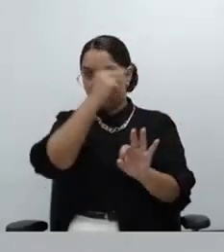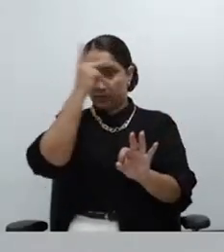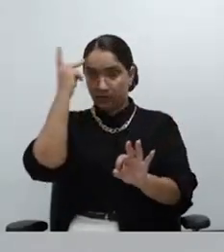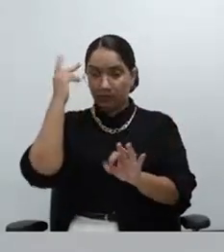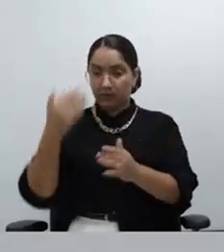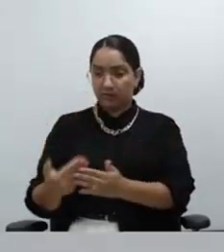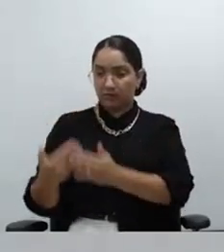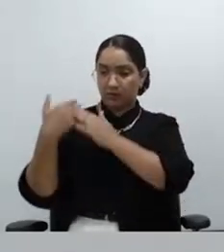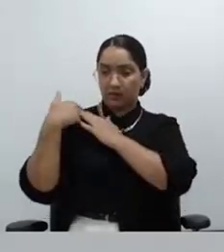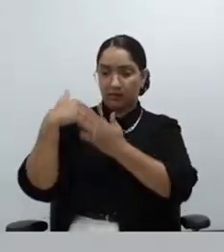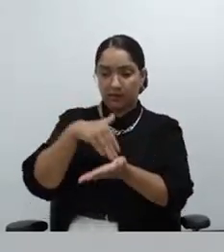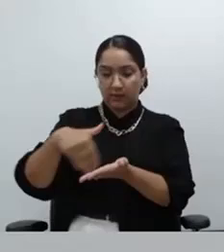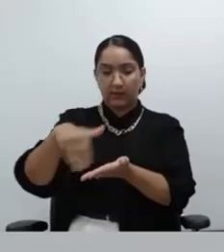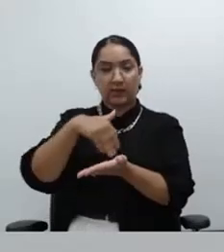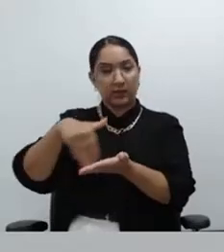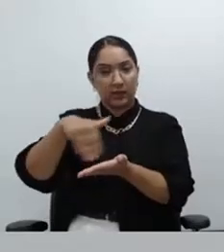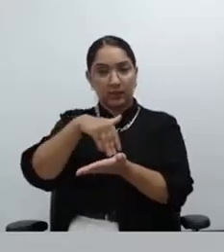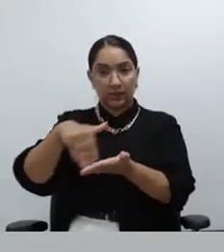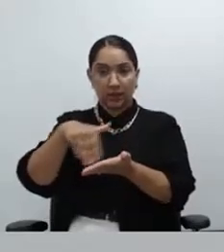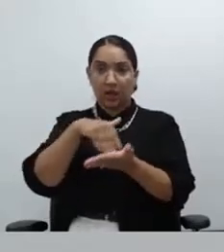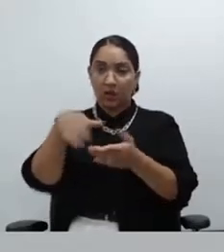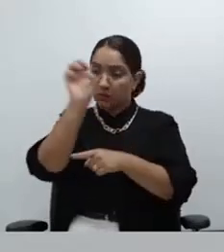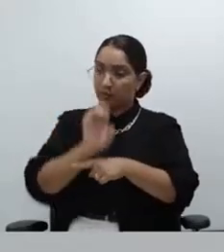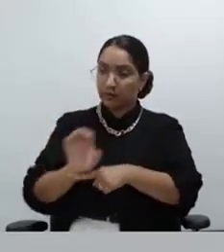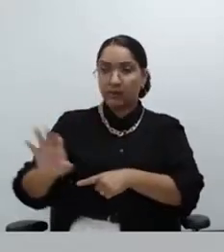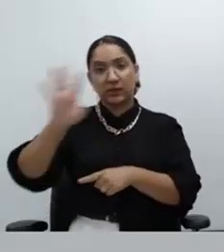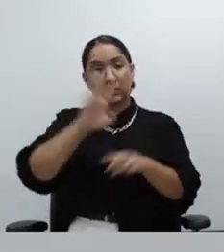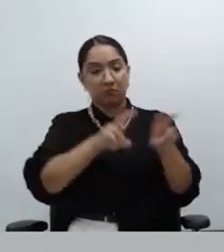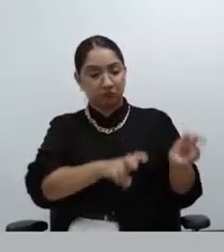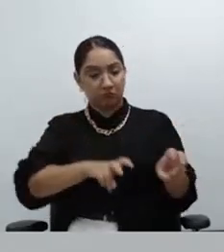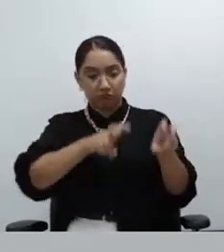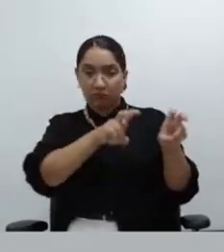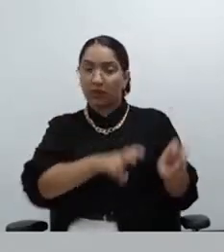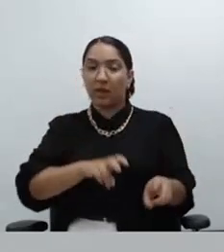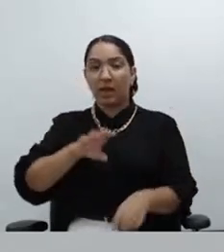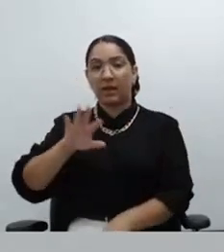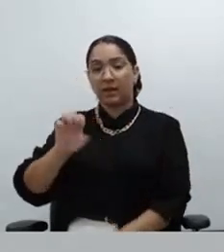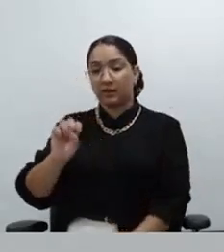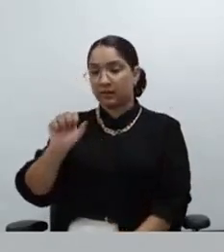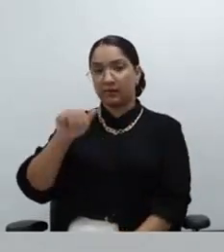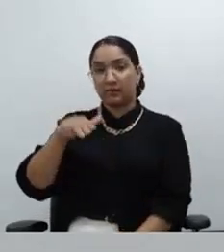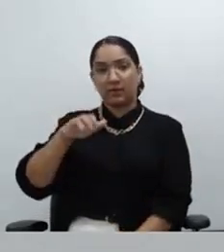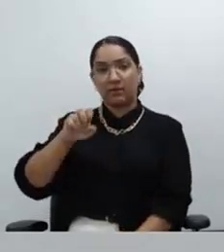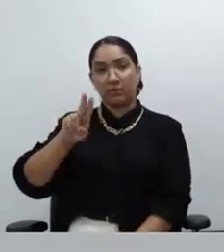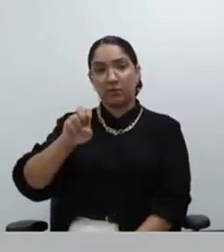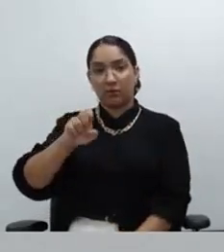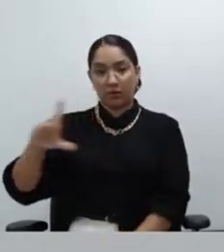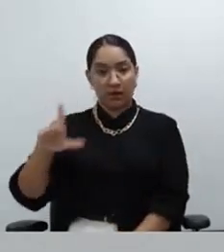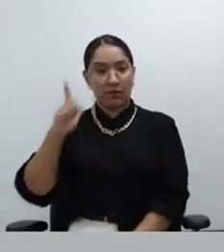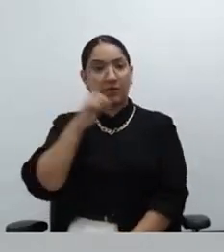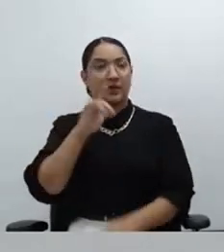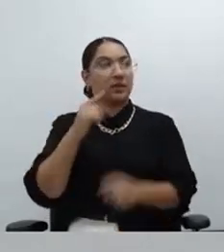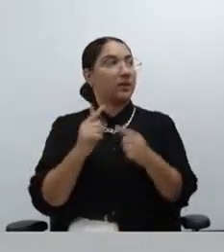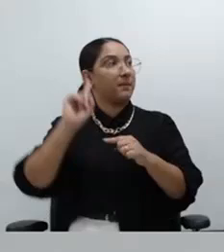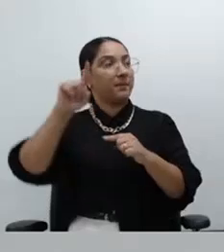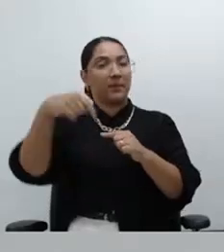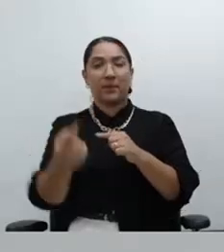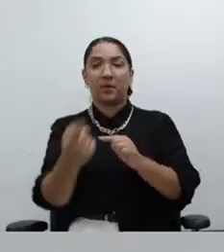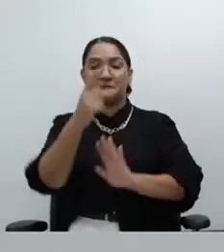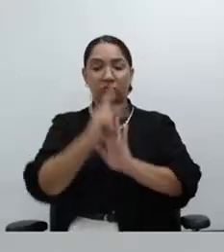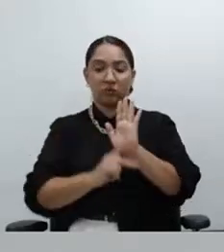o Dr. Samuel Kinoshita. Houve a possibilidade de compartilhamento do panorama dos próximos projetos do governo do Estado